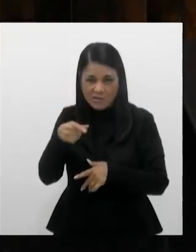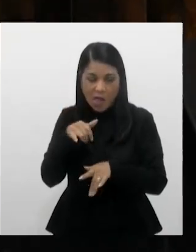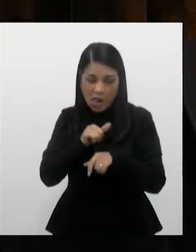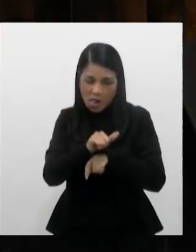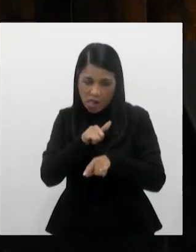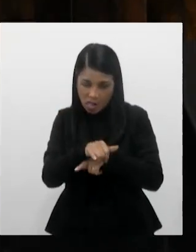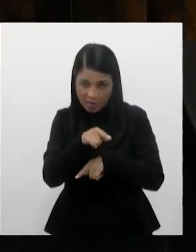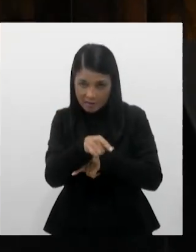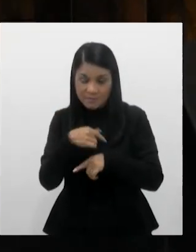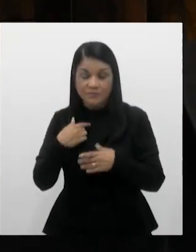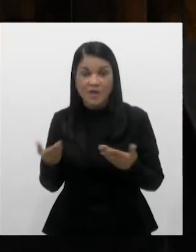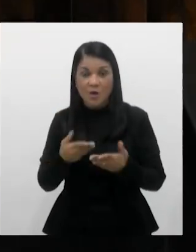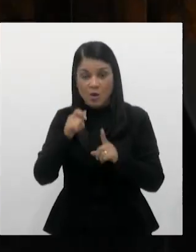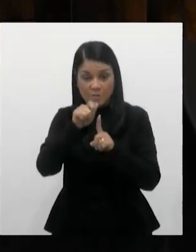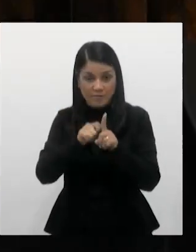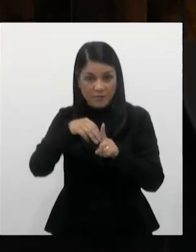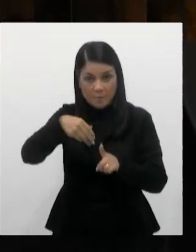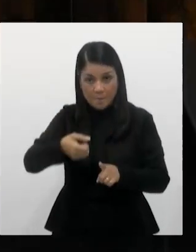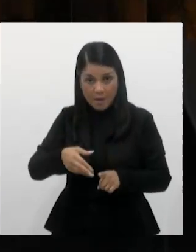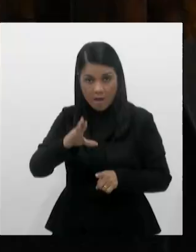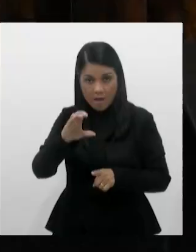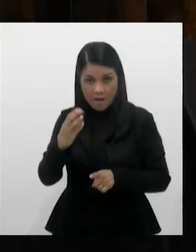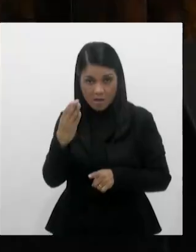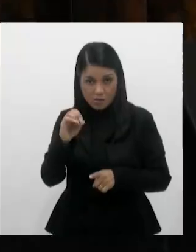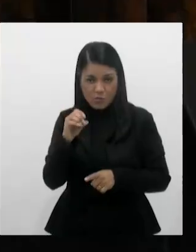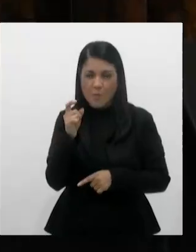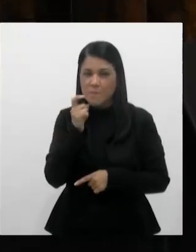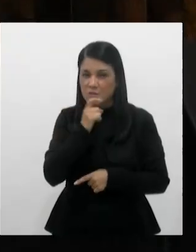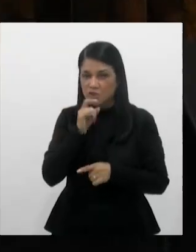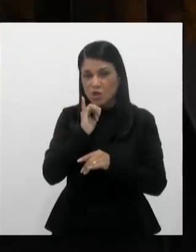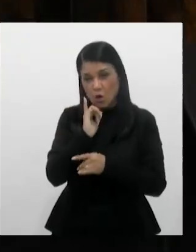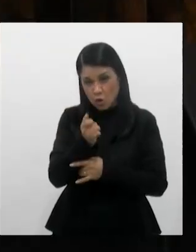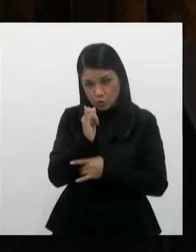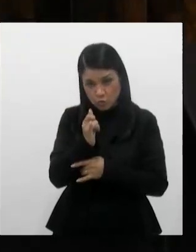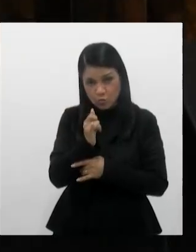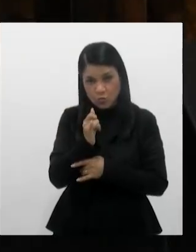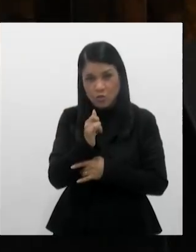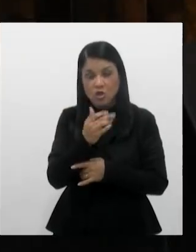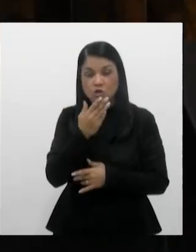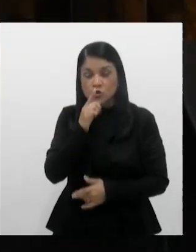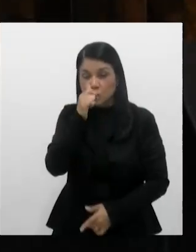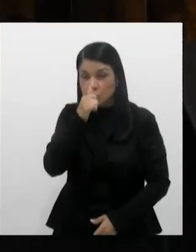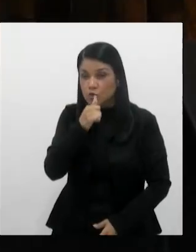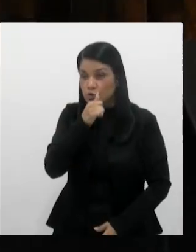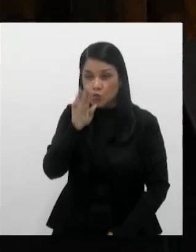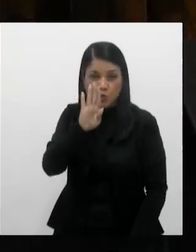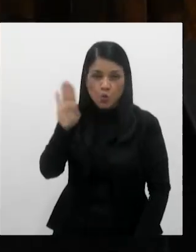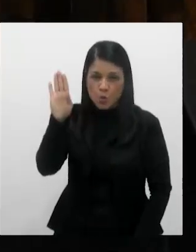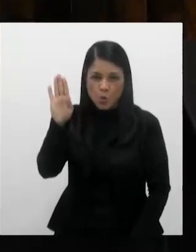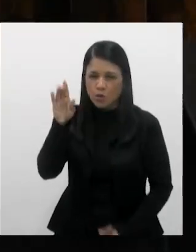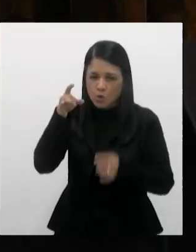agora em março, após as mentiras contadas, que ele jurou por tudo que não sairia da prefeitura.